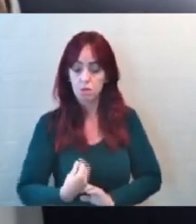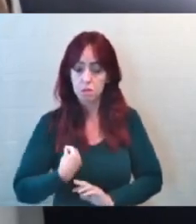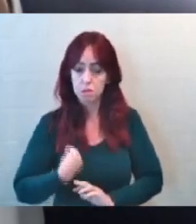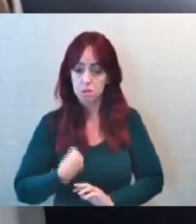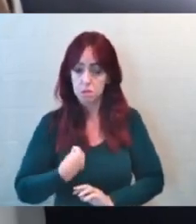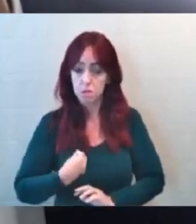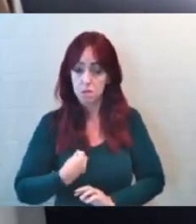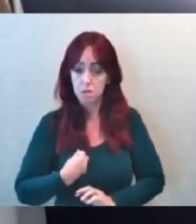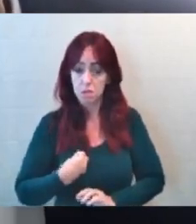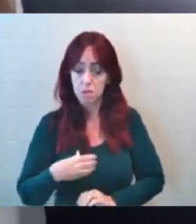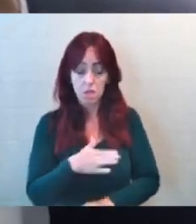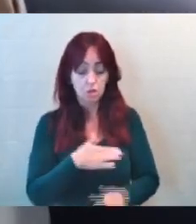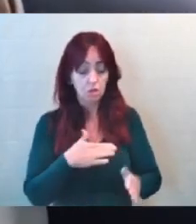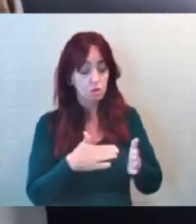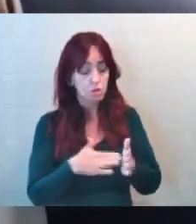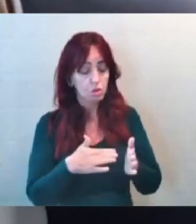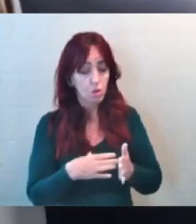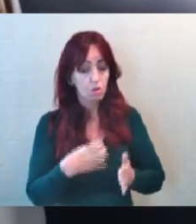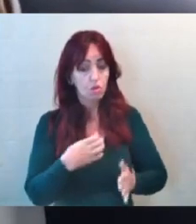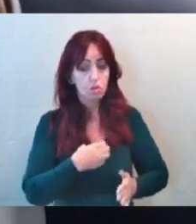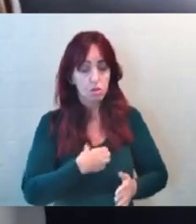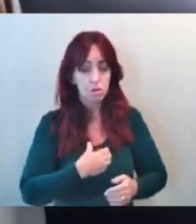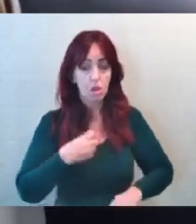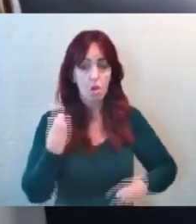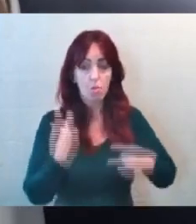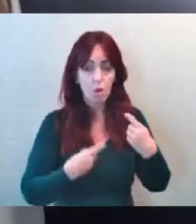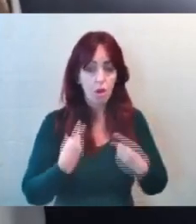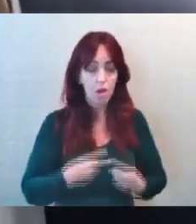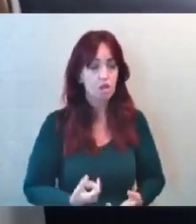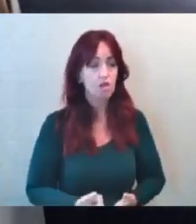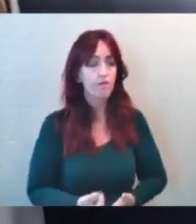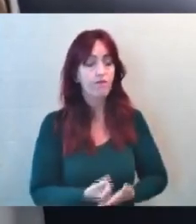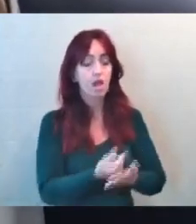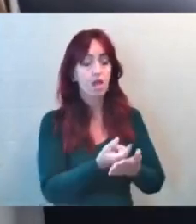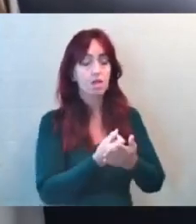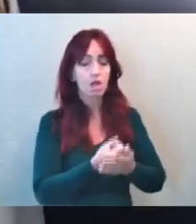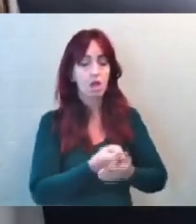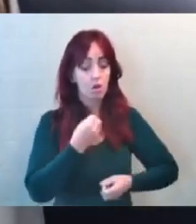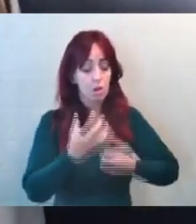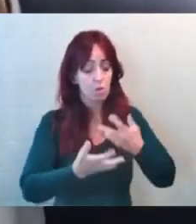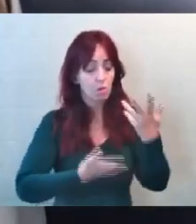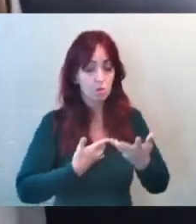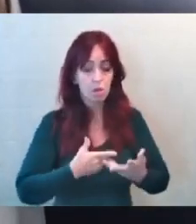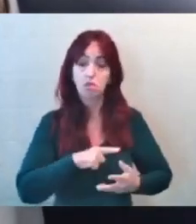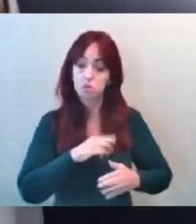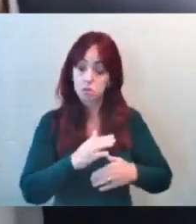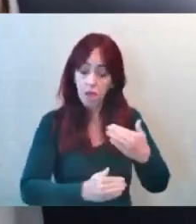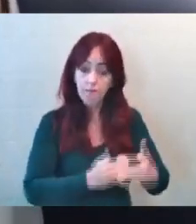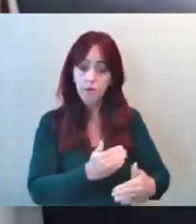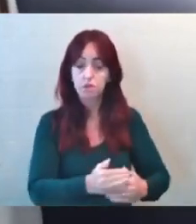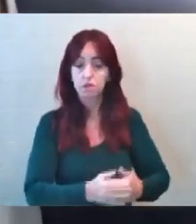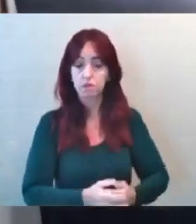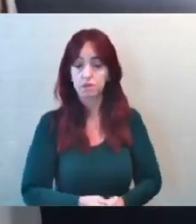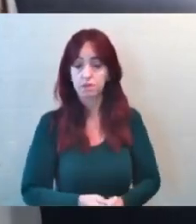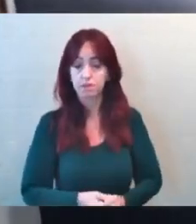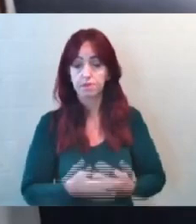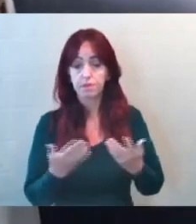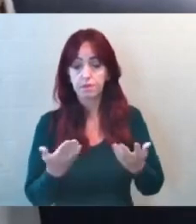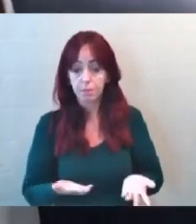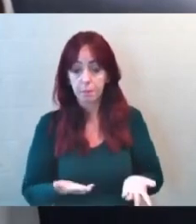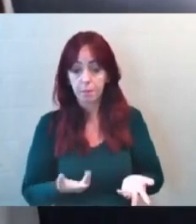sentidos, políticos, financeiros, emocionais, é um avanço. Então, eu